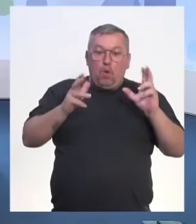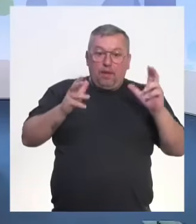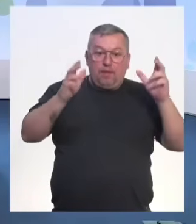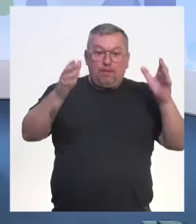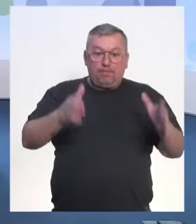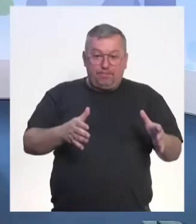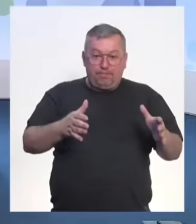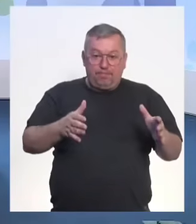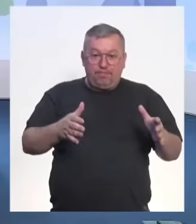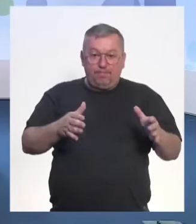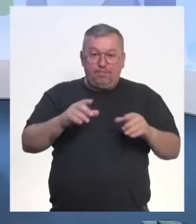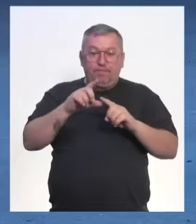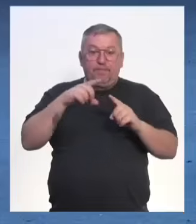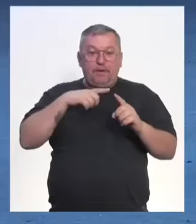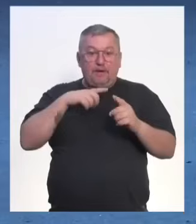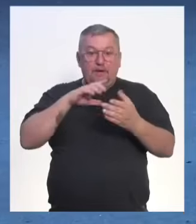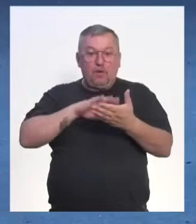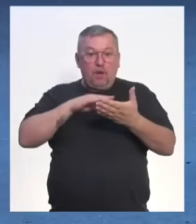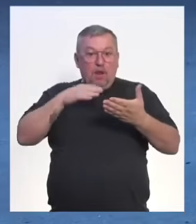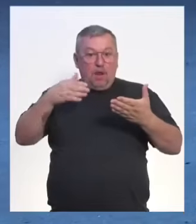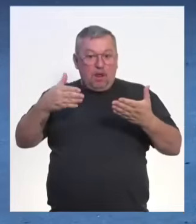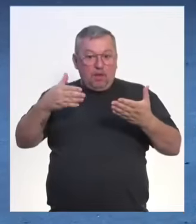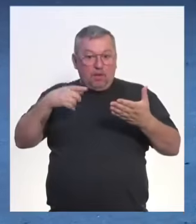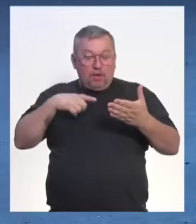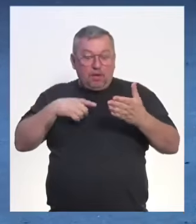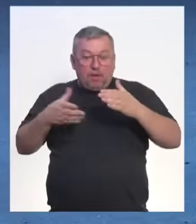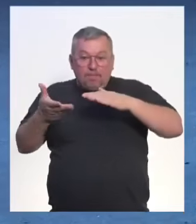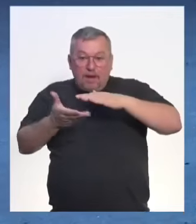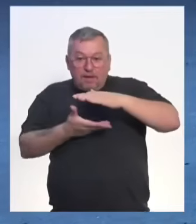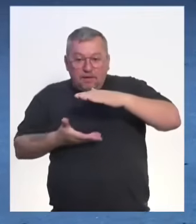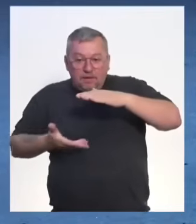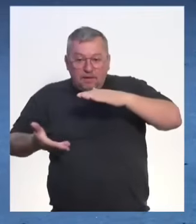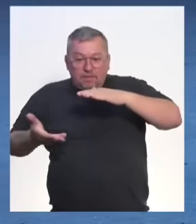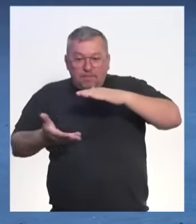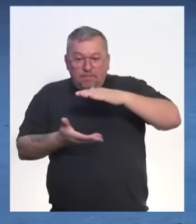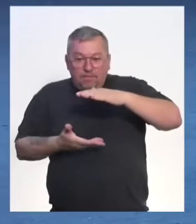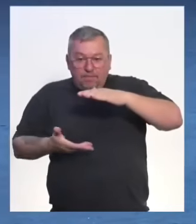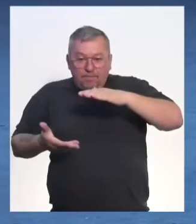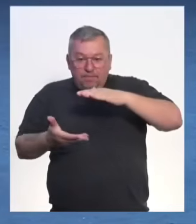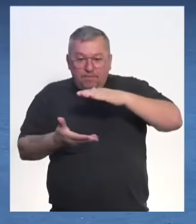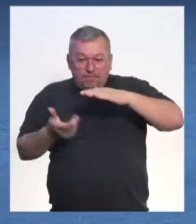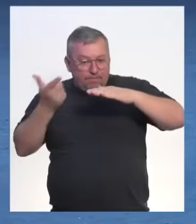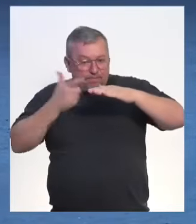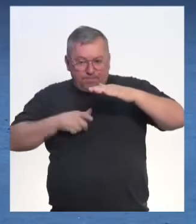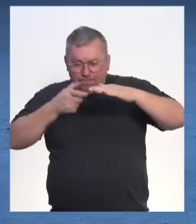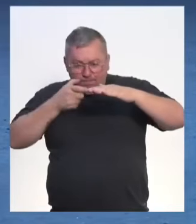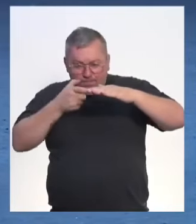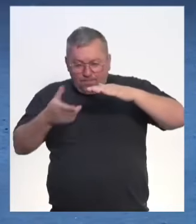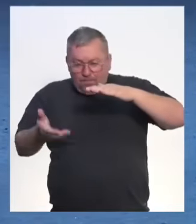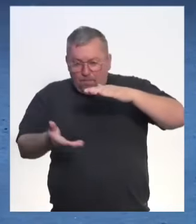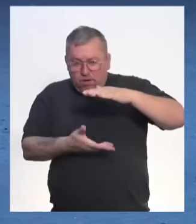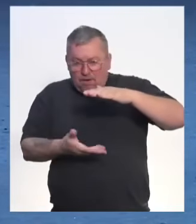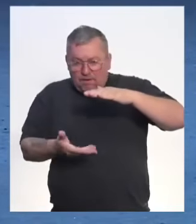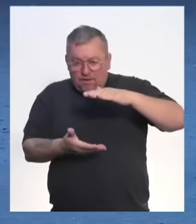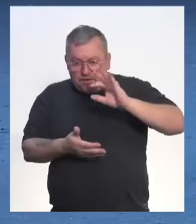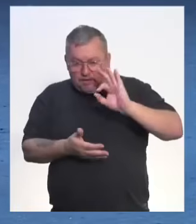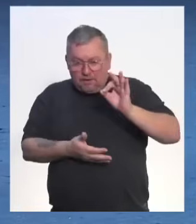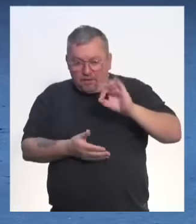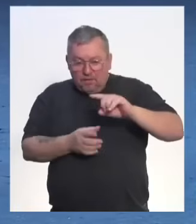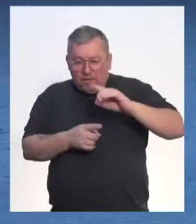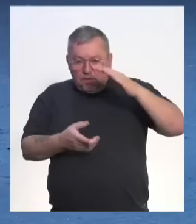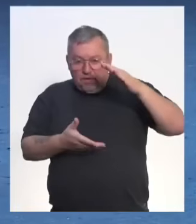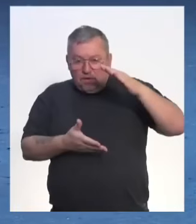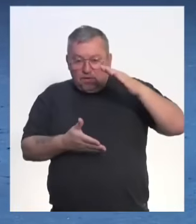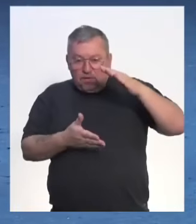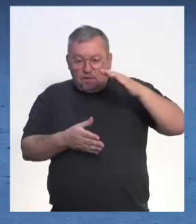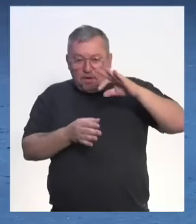ele está, ele tem um lado dele que está em contato com o chão. Que a gente não consegue nem ver, né? Exatamente. Mas observa